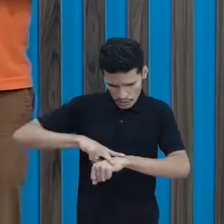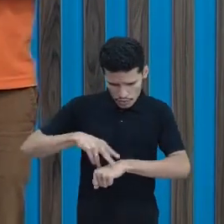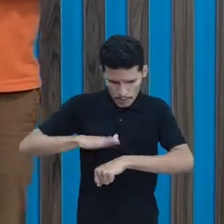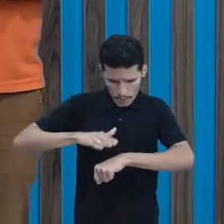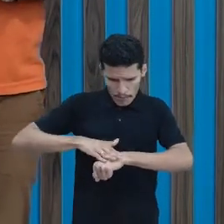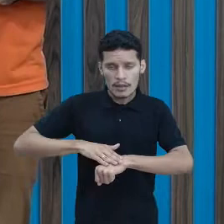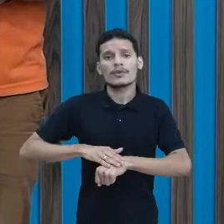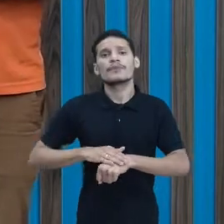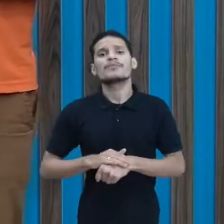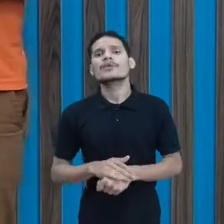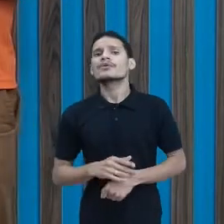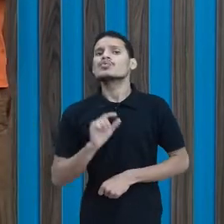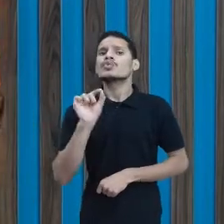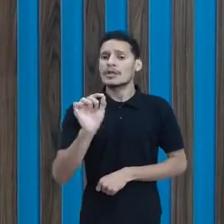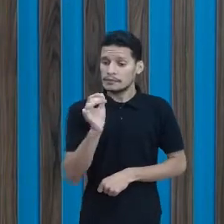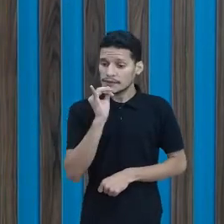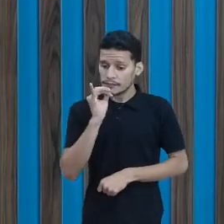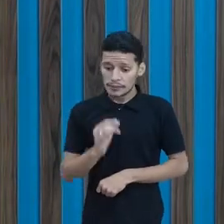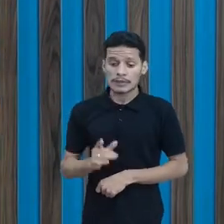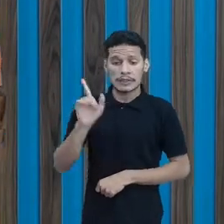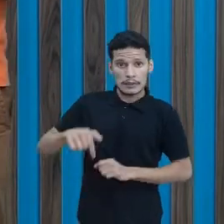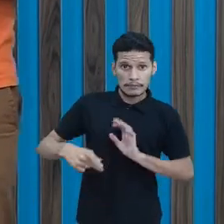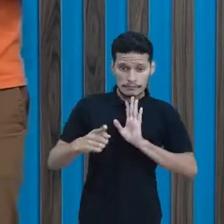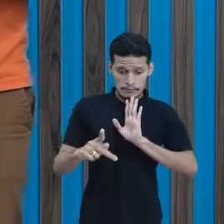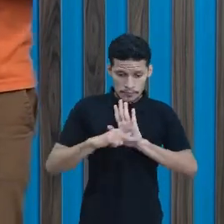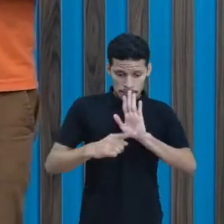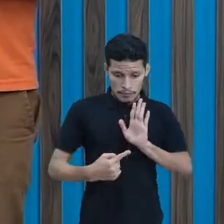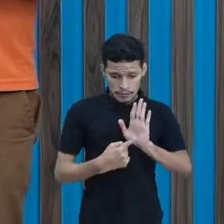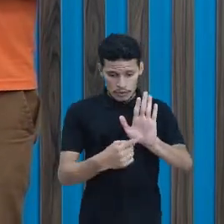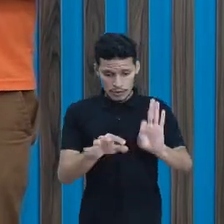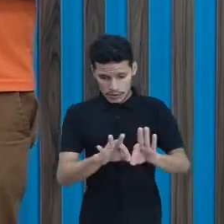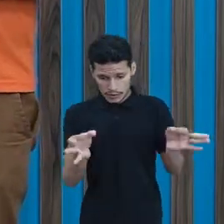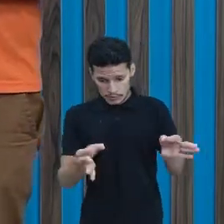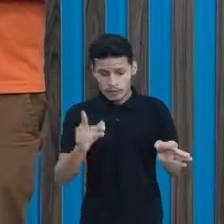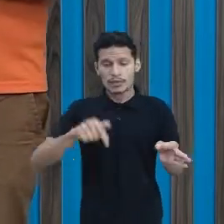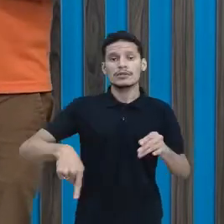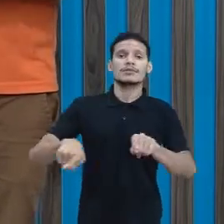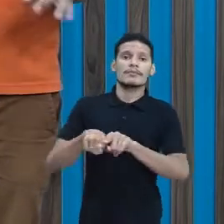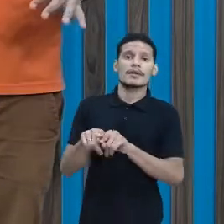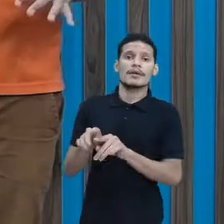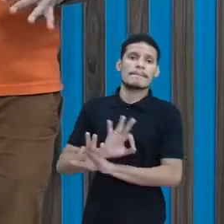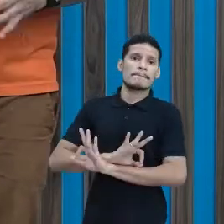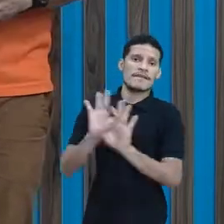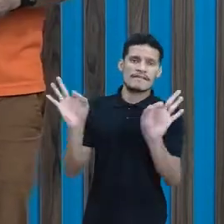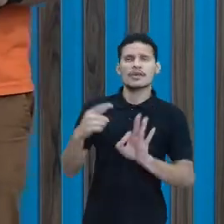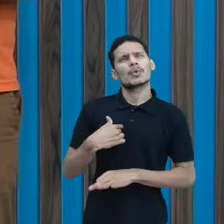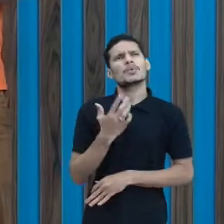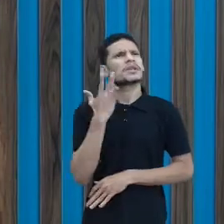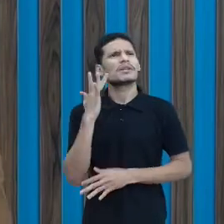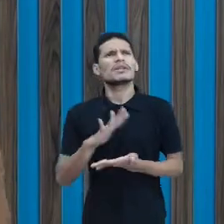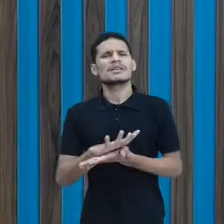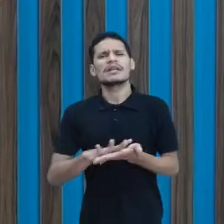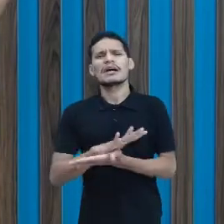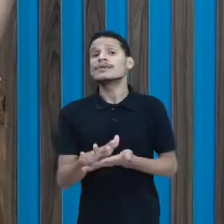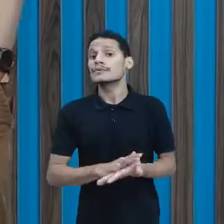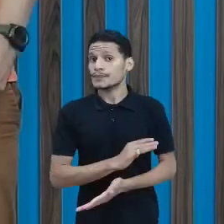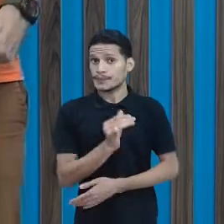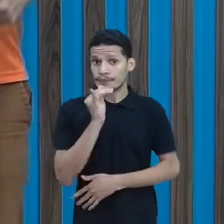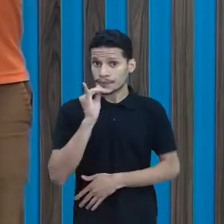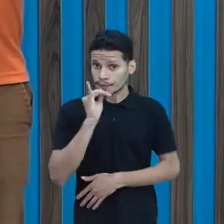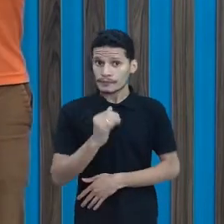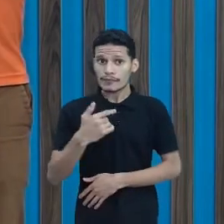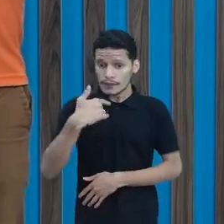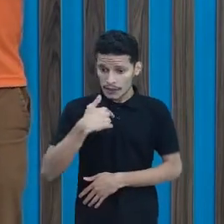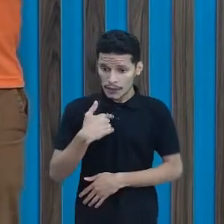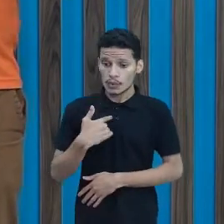situação vai ficar com o simples e outra situação vai ficar com o perfeito. Não entendi, professor. Então, por exemplo, eu